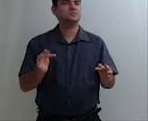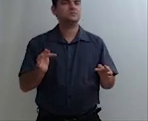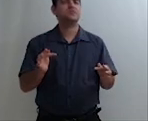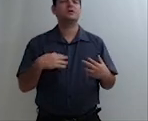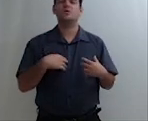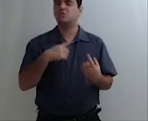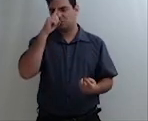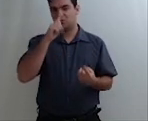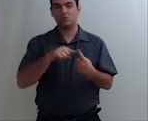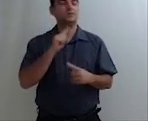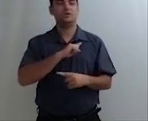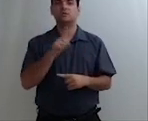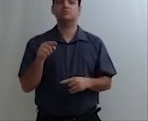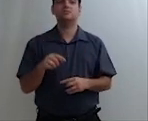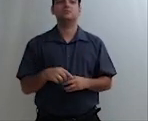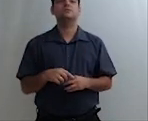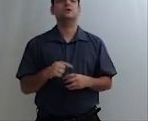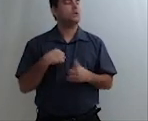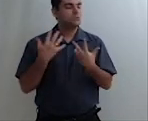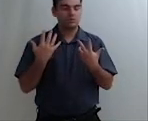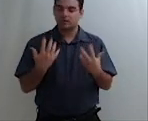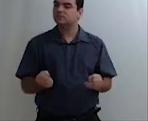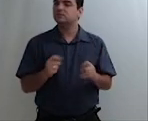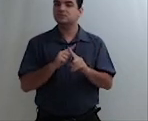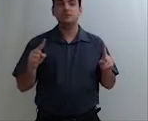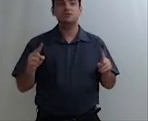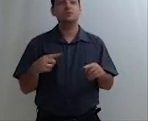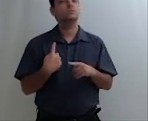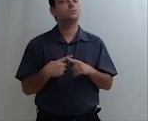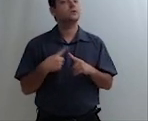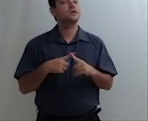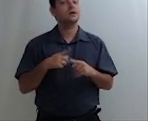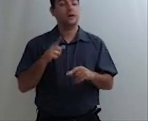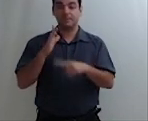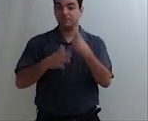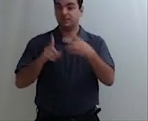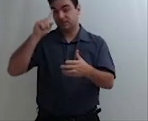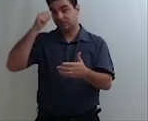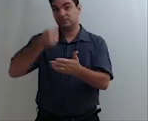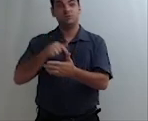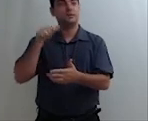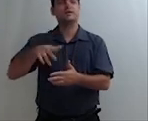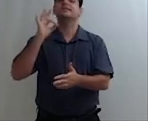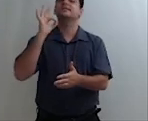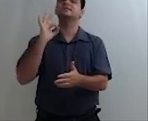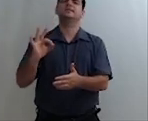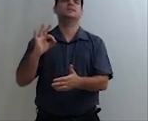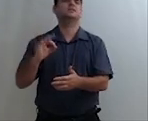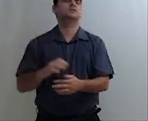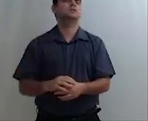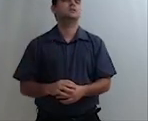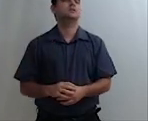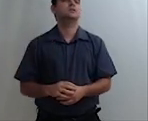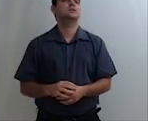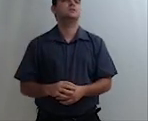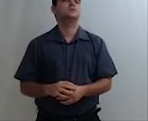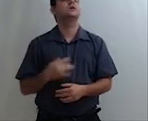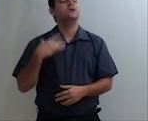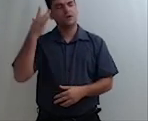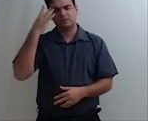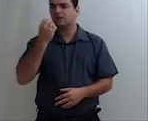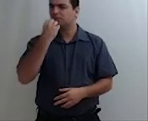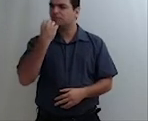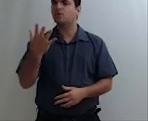no sentido da denegação da ordem porque me parece que a decisão combatida do juiz de primeiro grau está satisfatoriamente